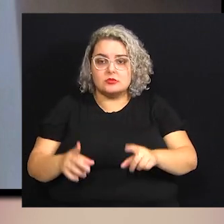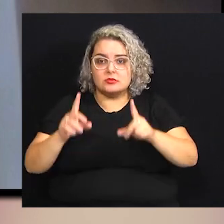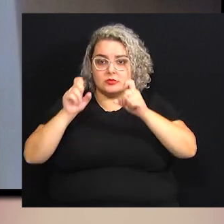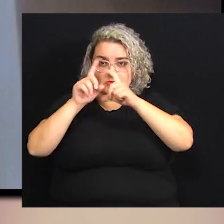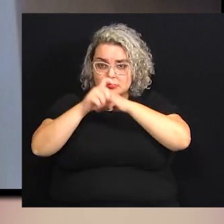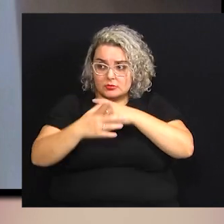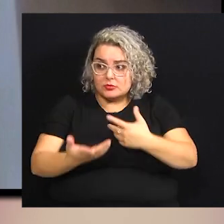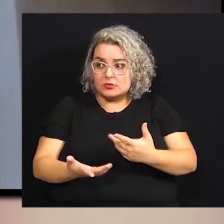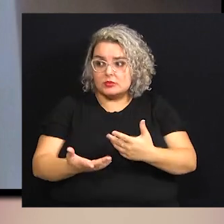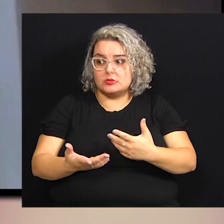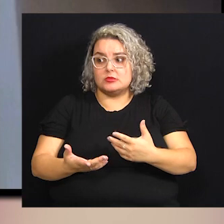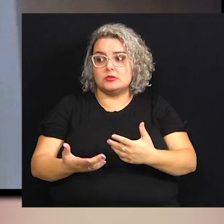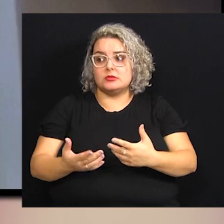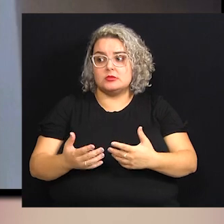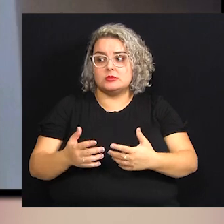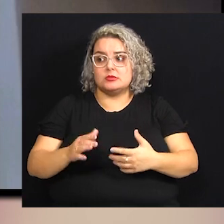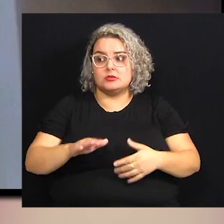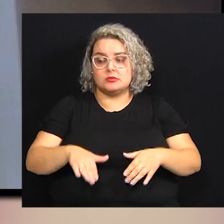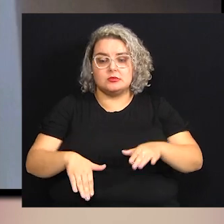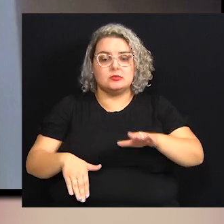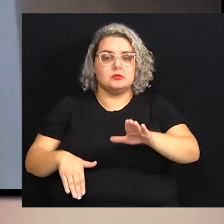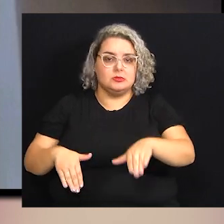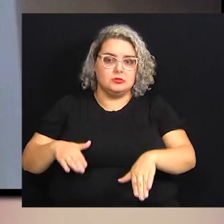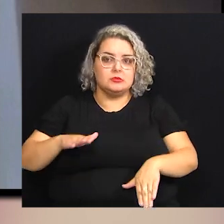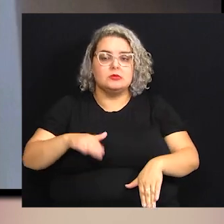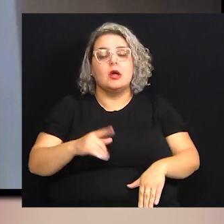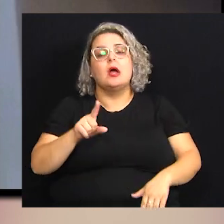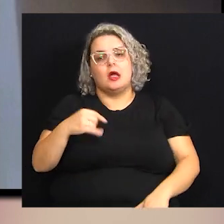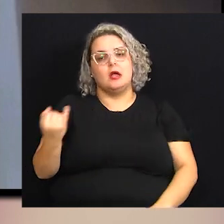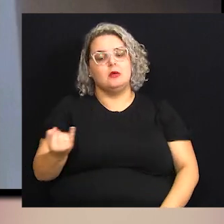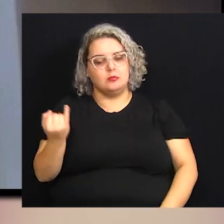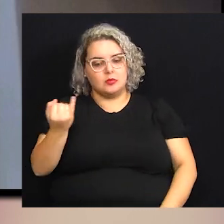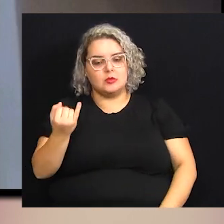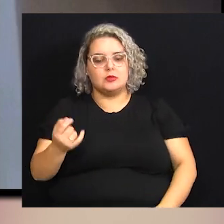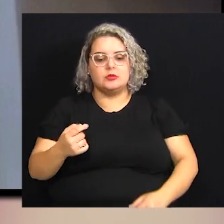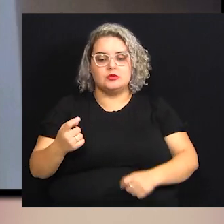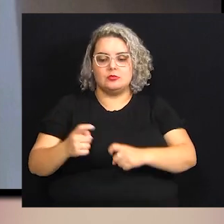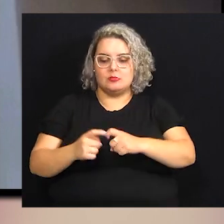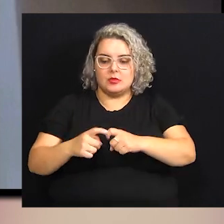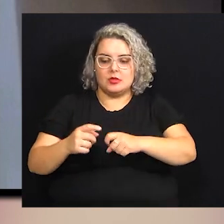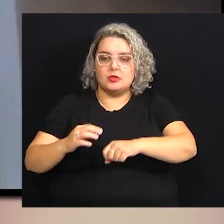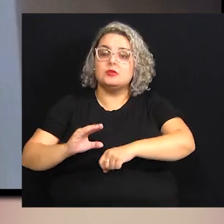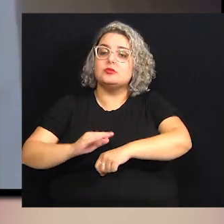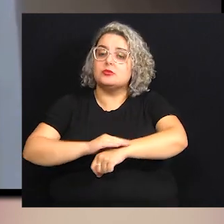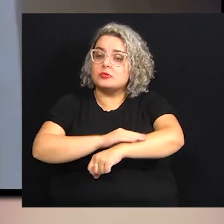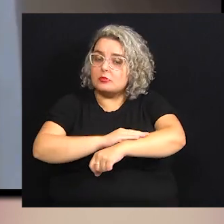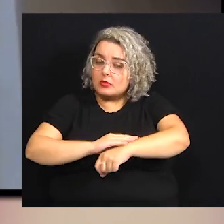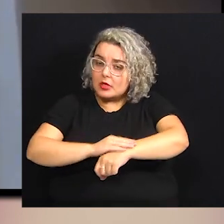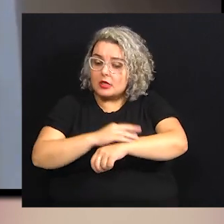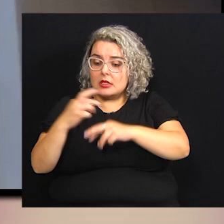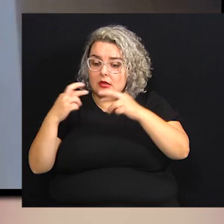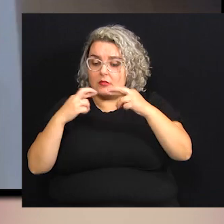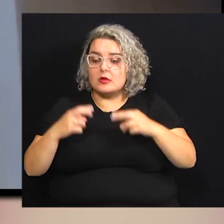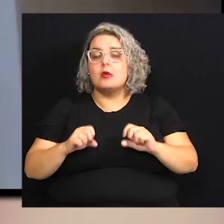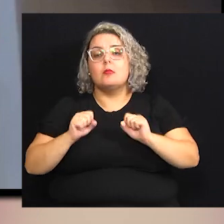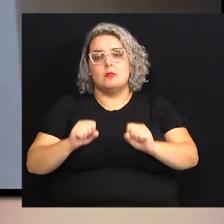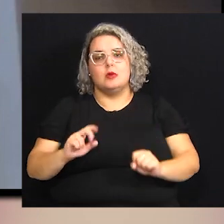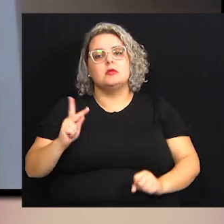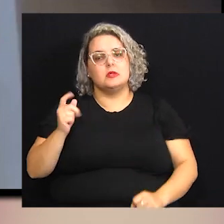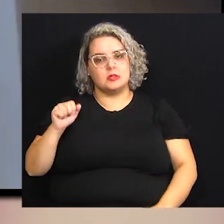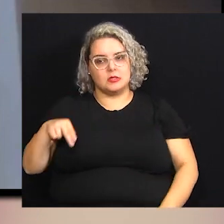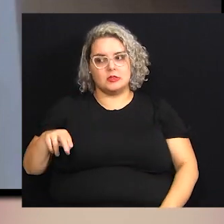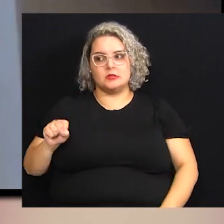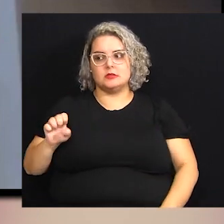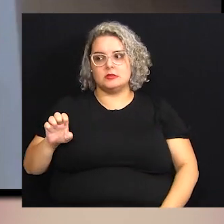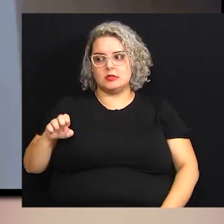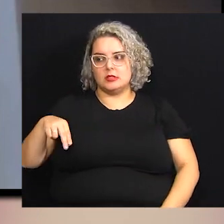com dificuldade na marcha, é importante procurar um dermatologista, avaliar essas lesões, porque pode ser